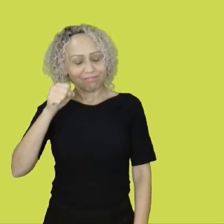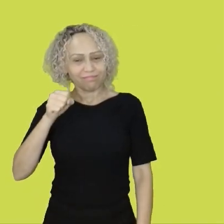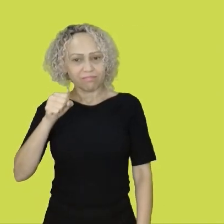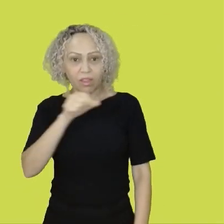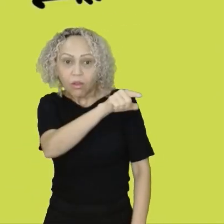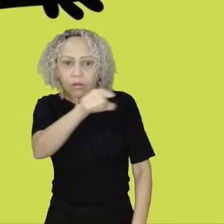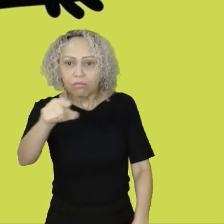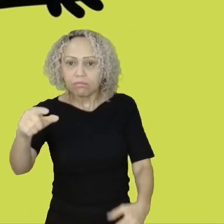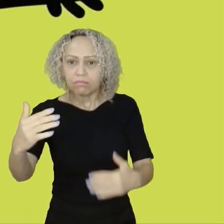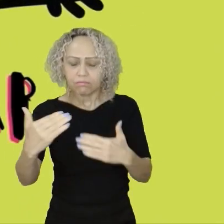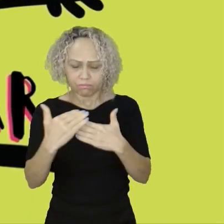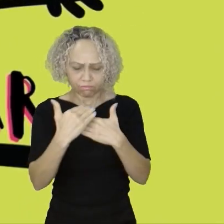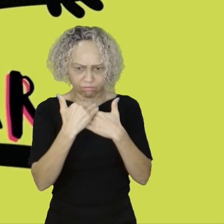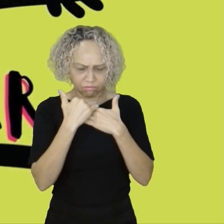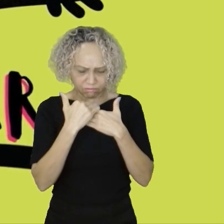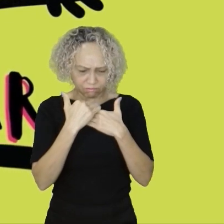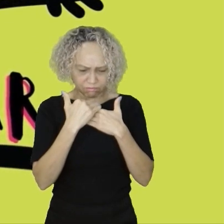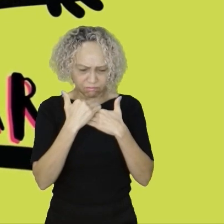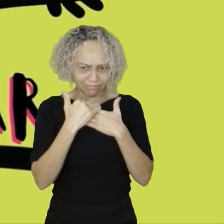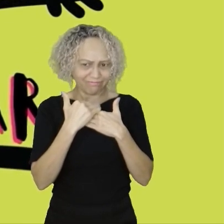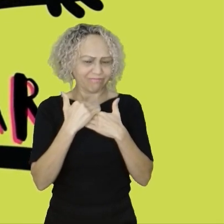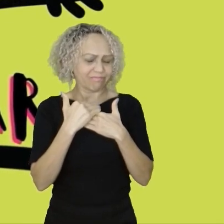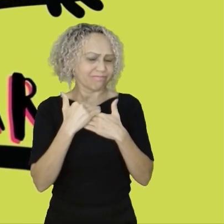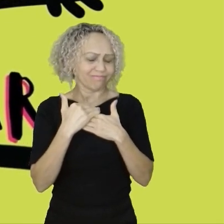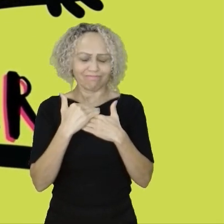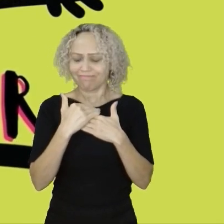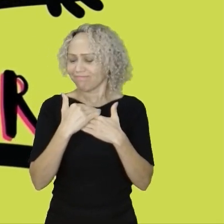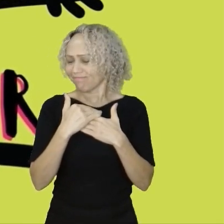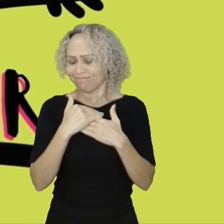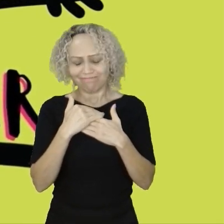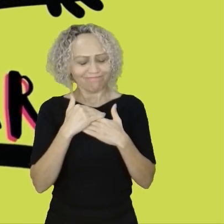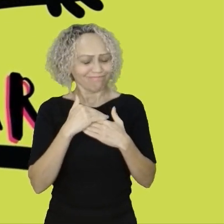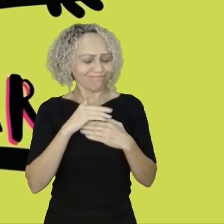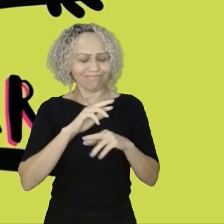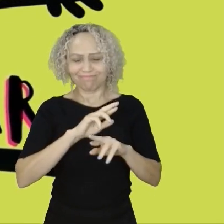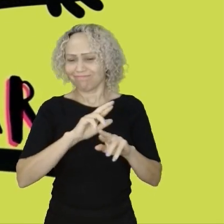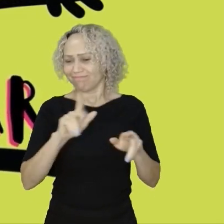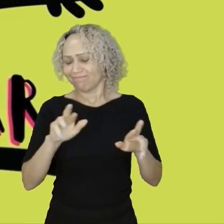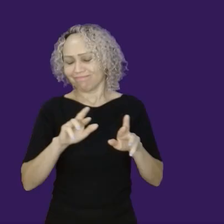Não vão mais conseguir me anular, me calar.